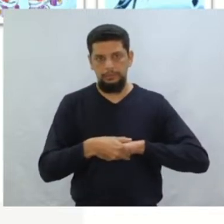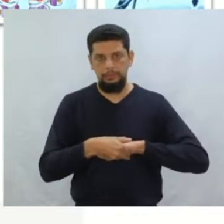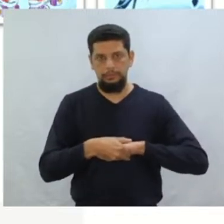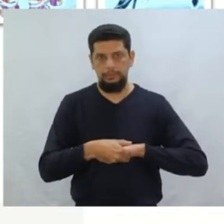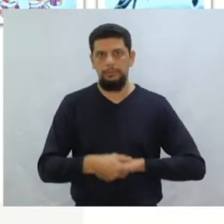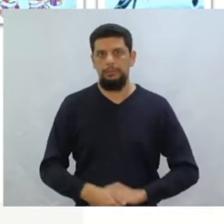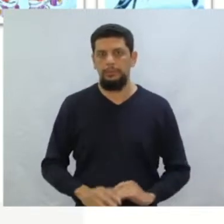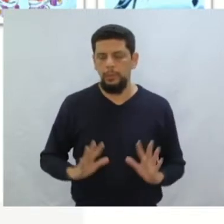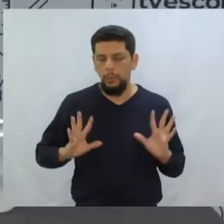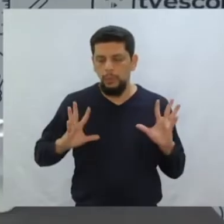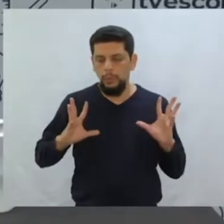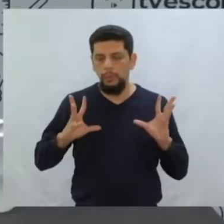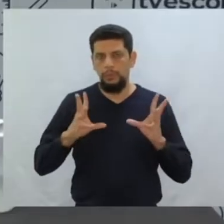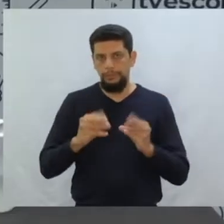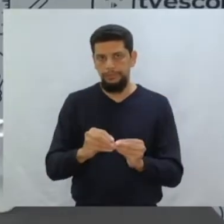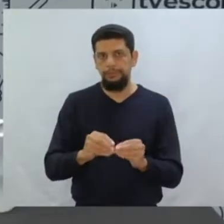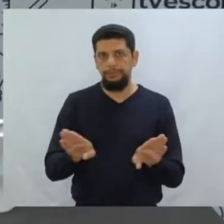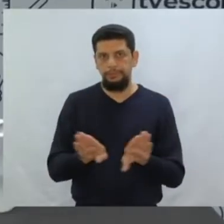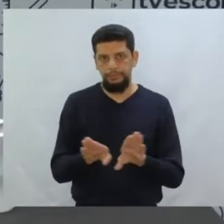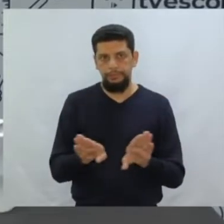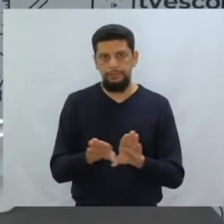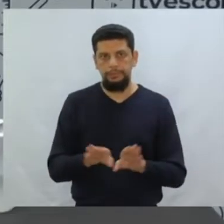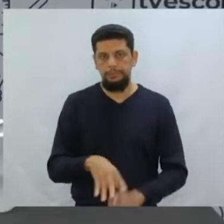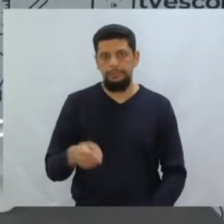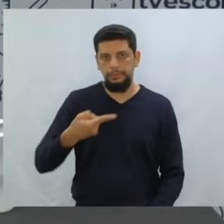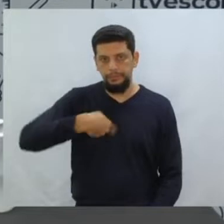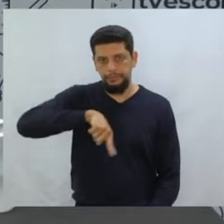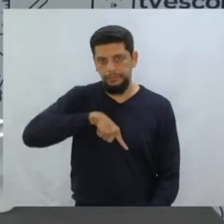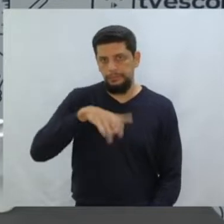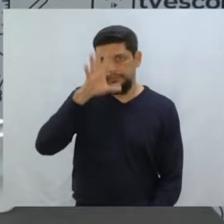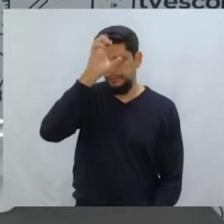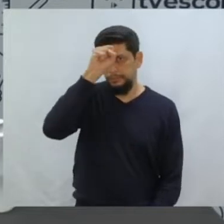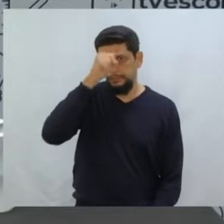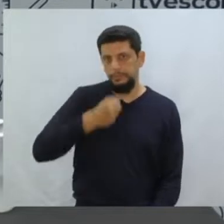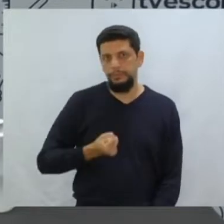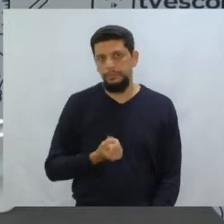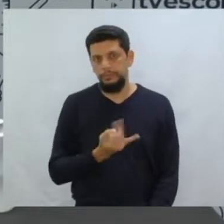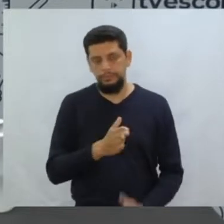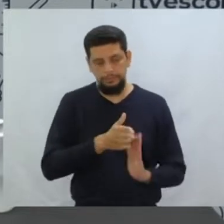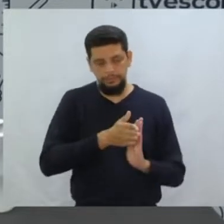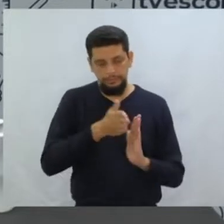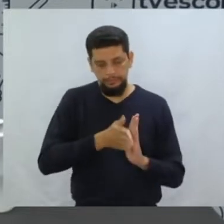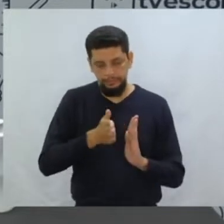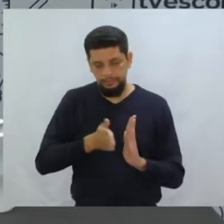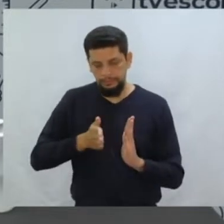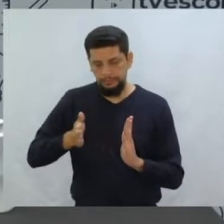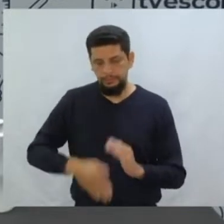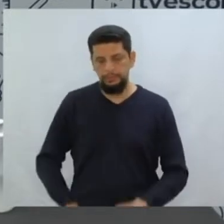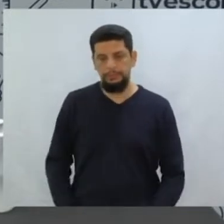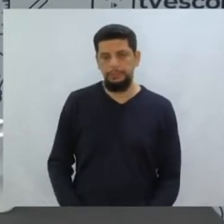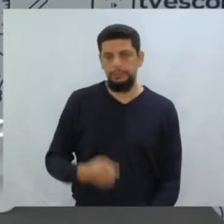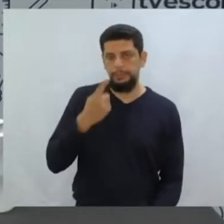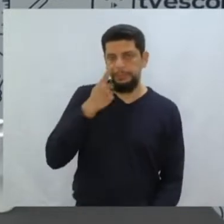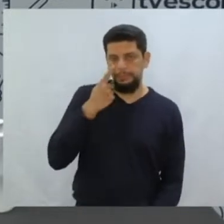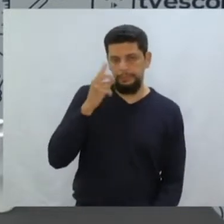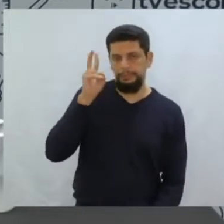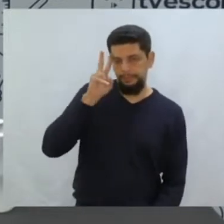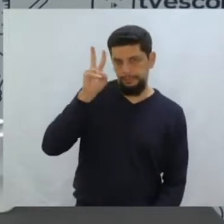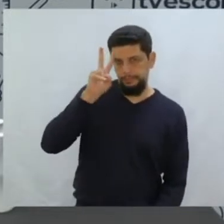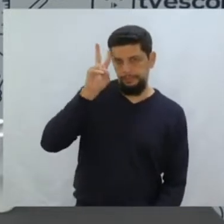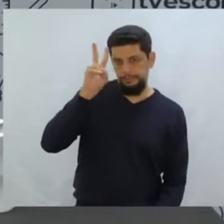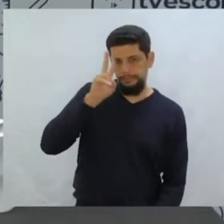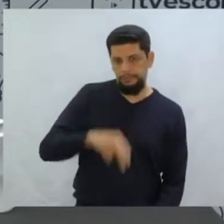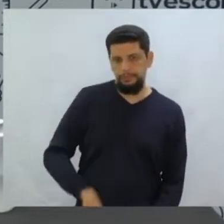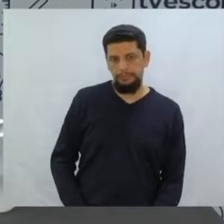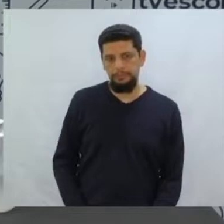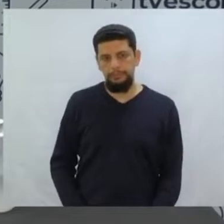1, 2, 3, 4, 5, 6, 7, 8. 8 pares ao todo. E também aprendemos com algumas sequências. Uma delas era essa daqui,